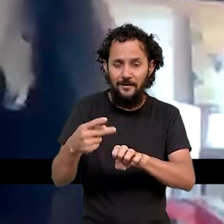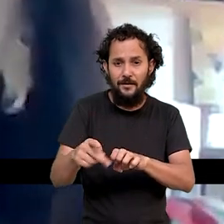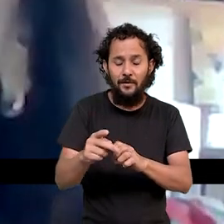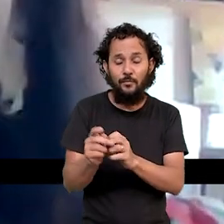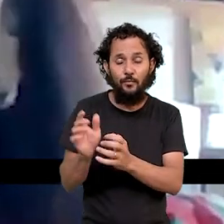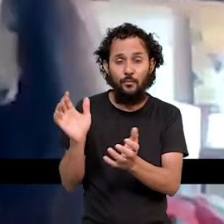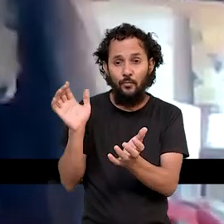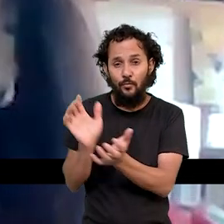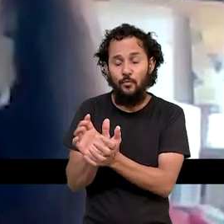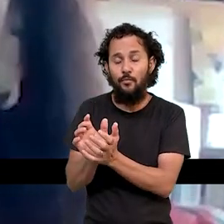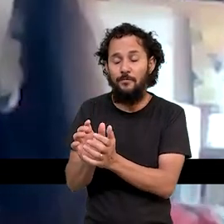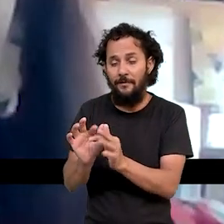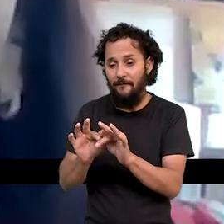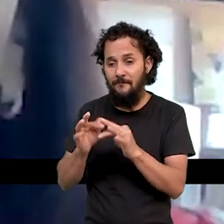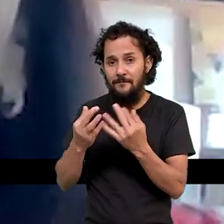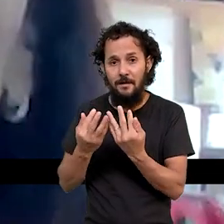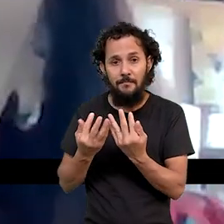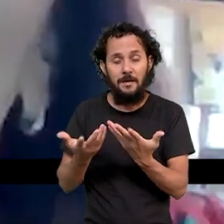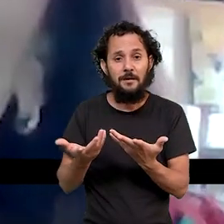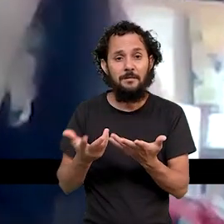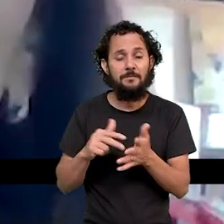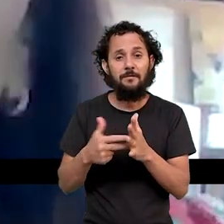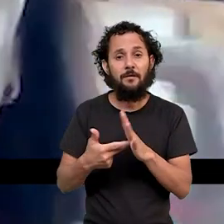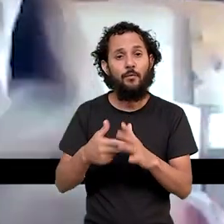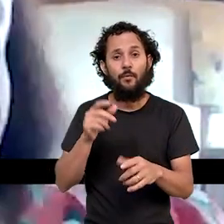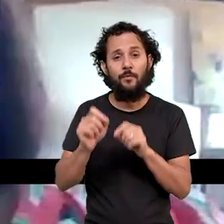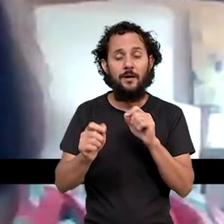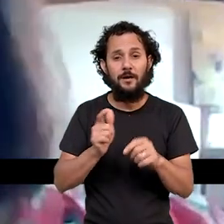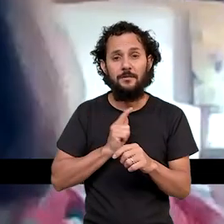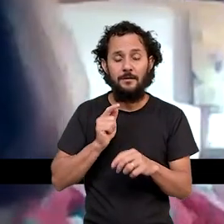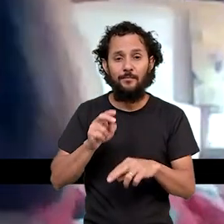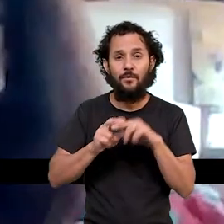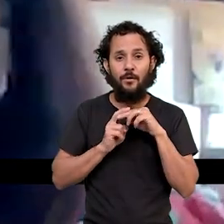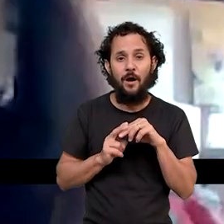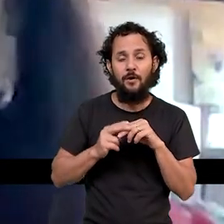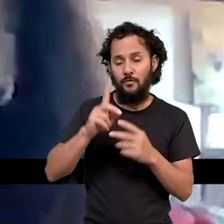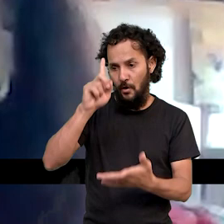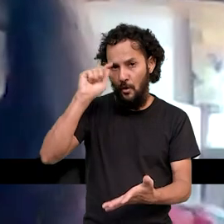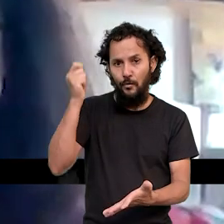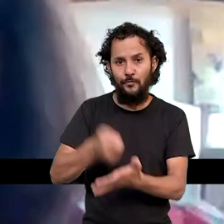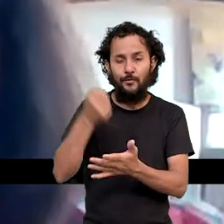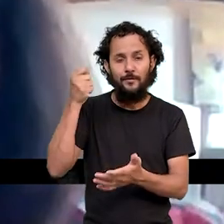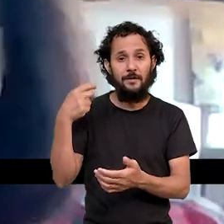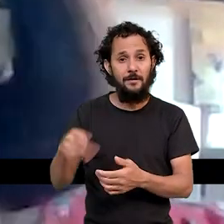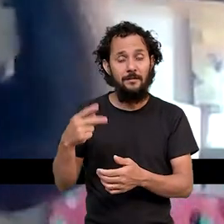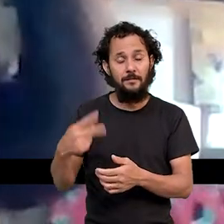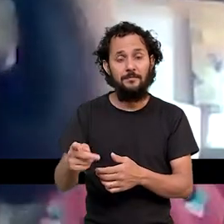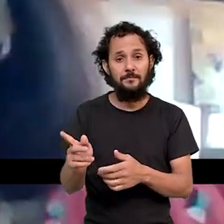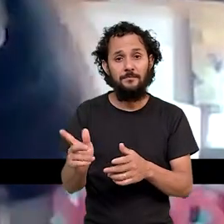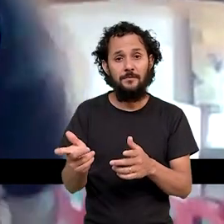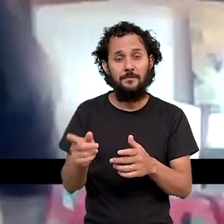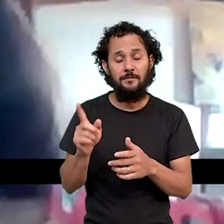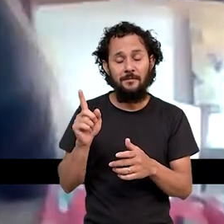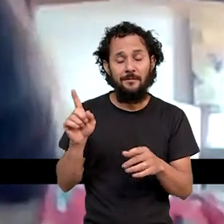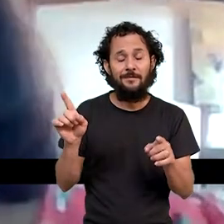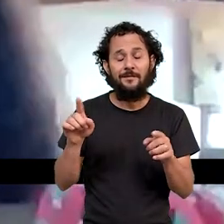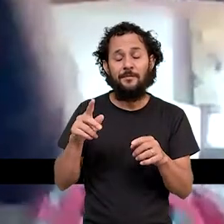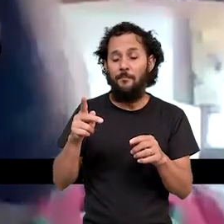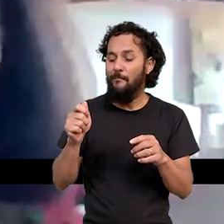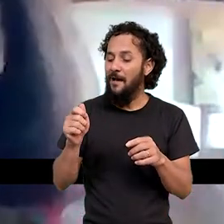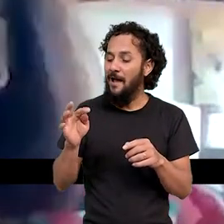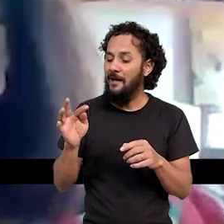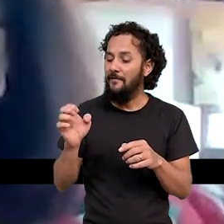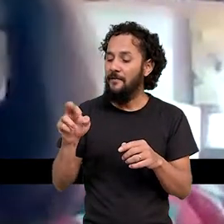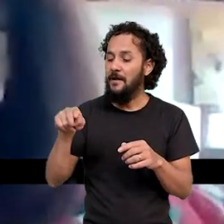o agrupamento familiar, ele se constituía a partir do autoritarismo paterno e que,